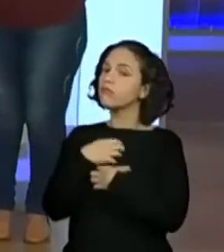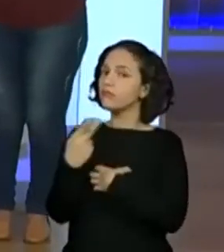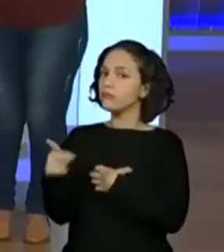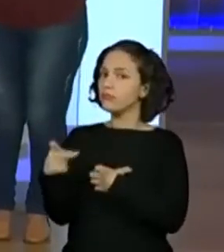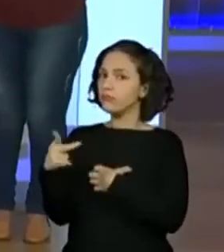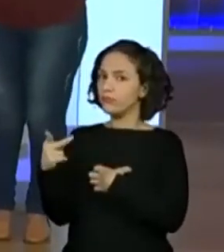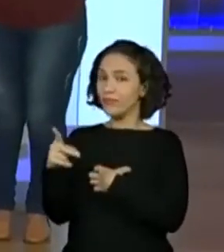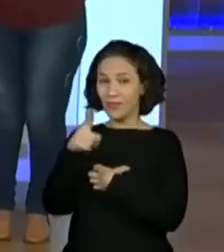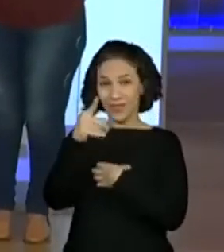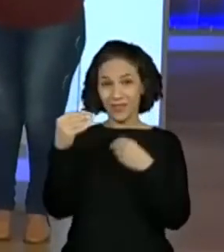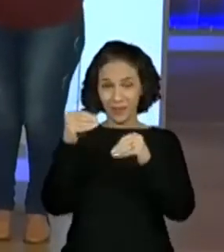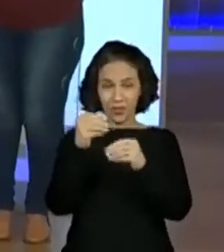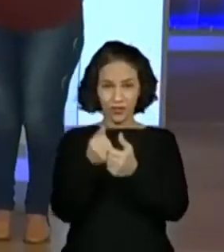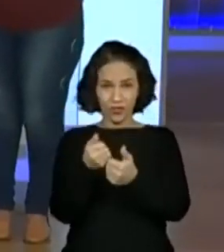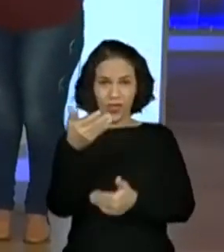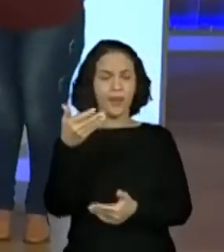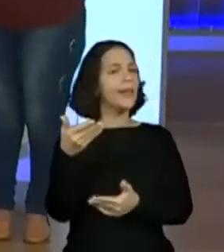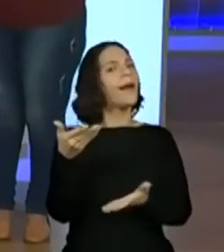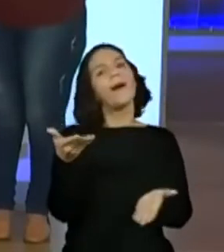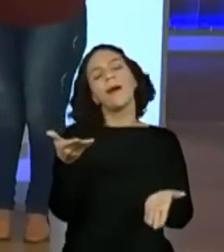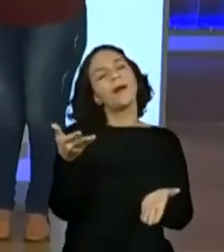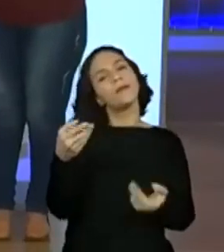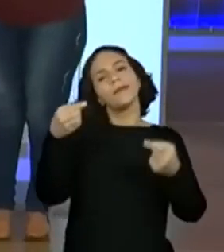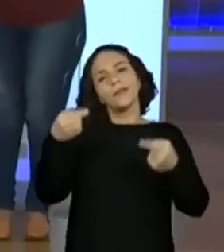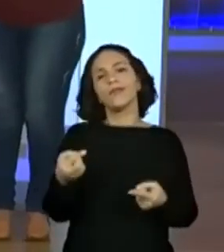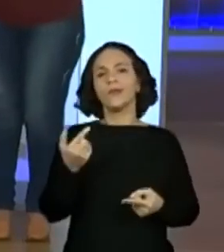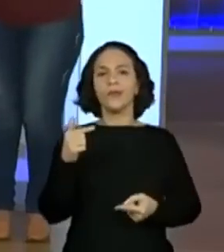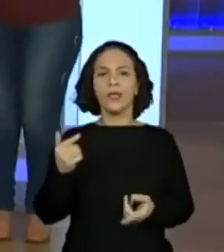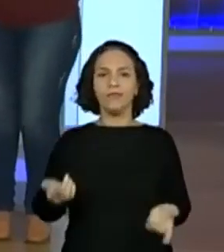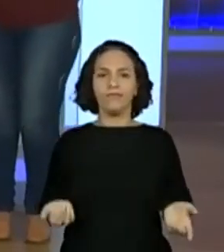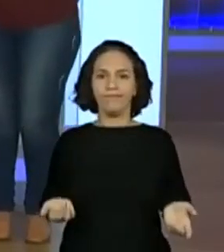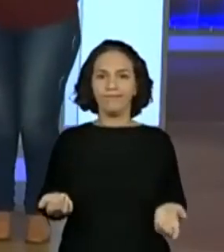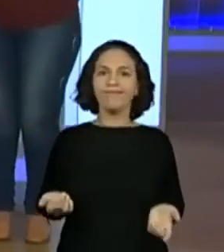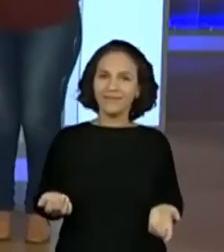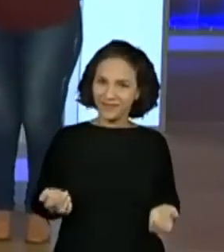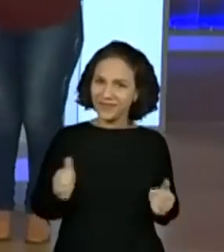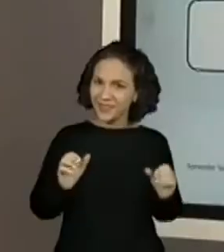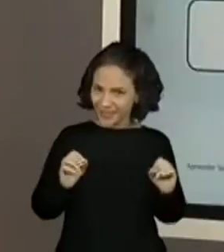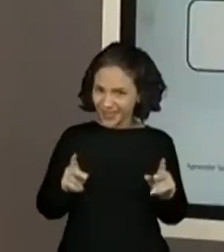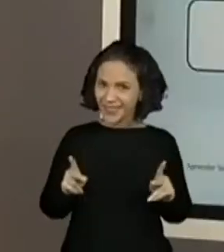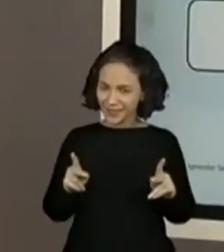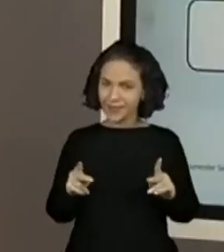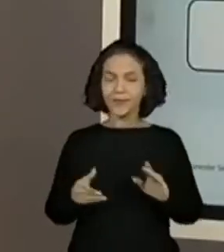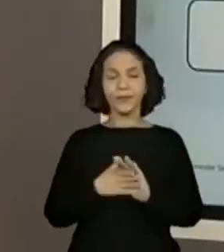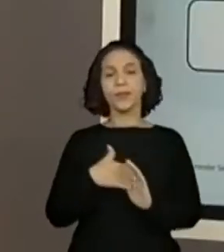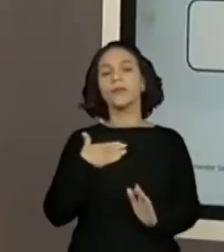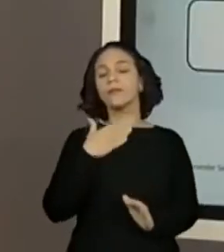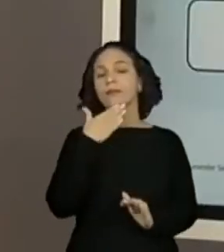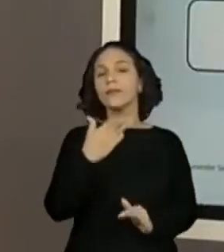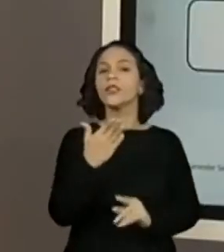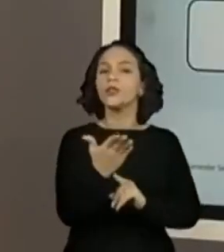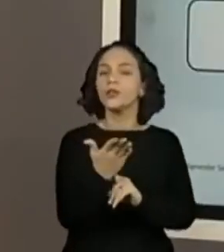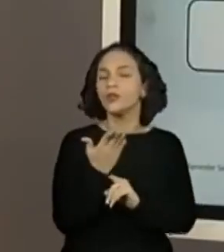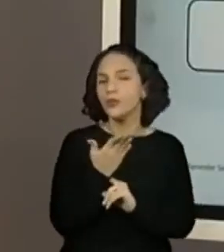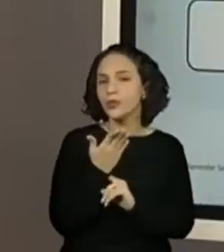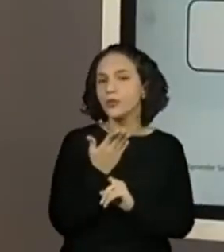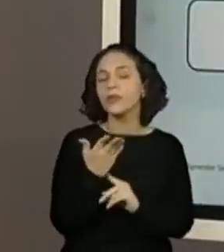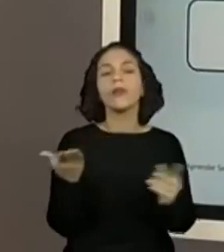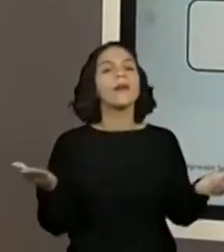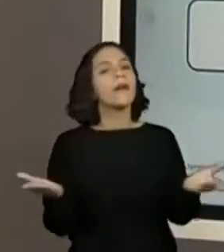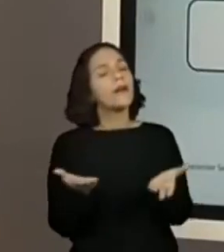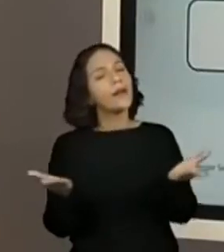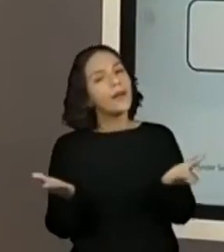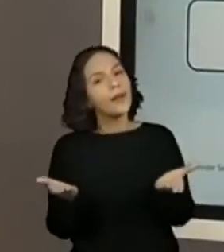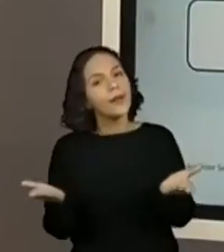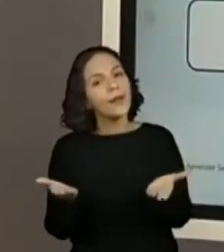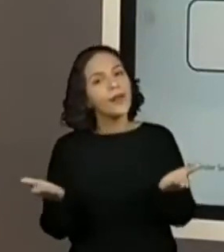Quando vocês colocam aí no chat, não há desafio, né? Eles exatamente. Copiam. Então, eu vou pedir a ajuda de vocês, professores, para a